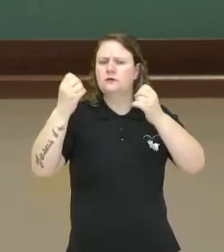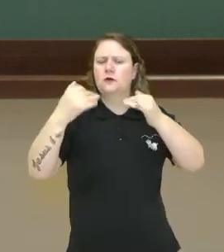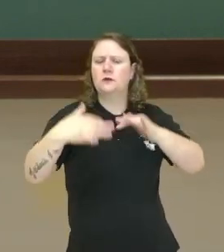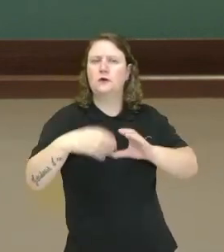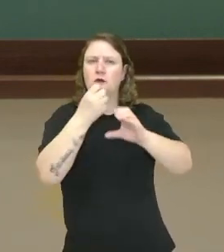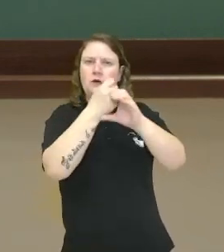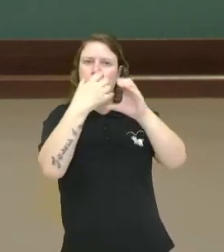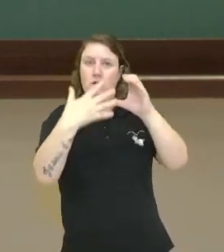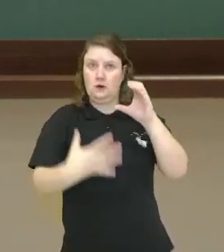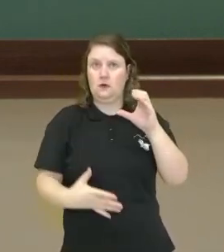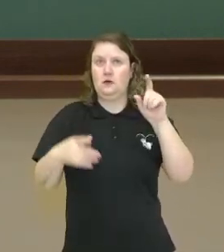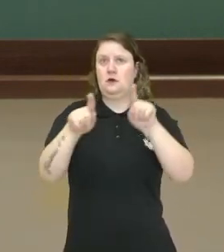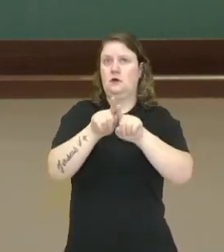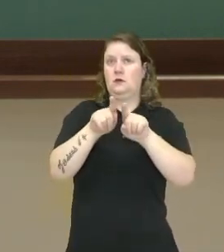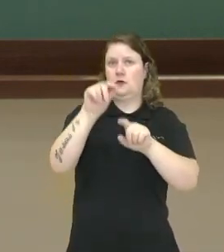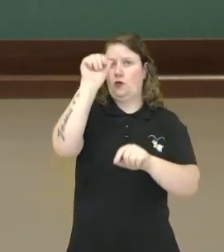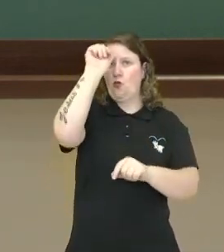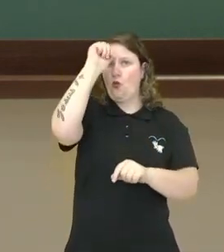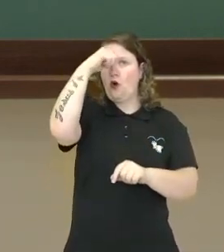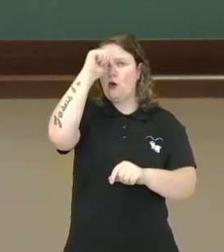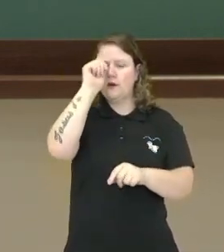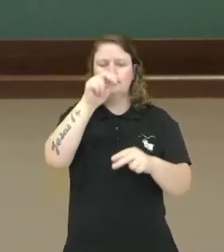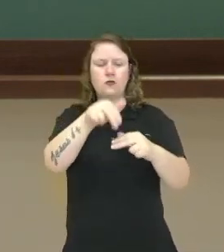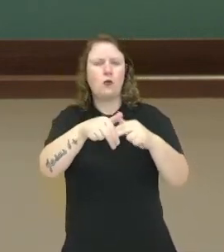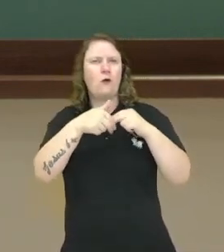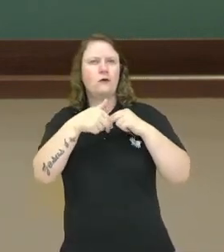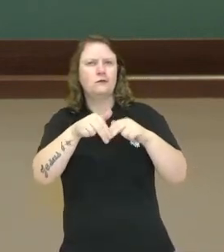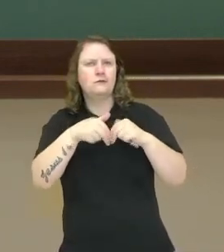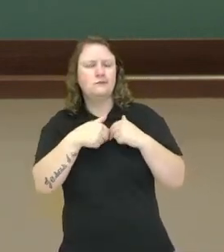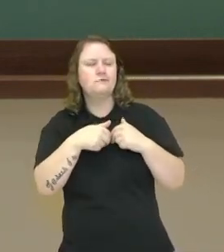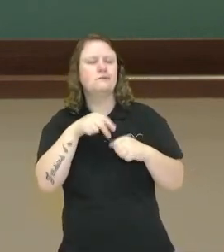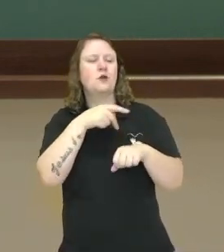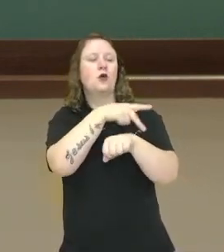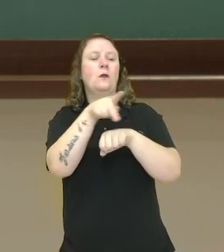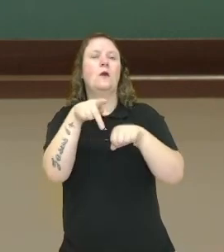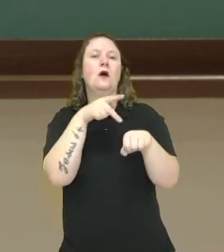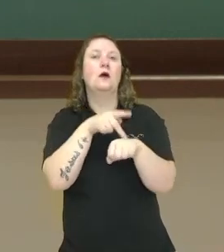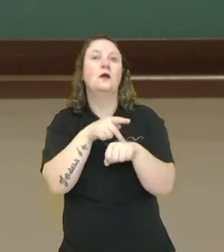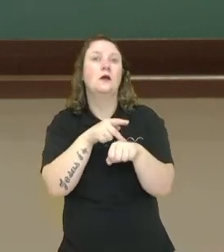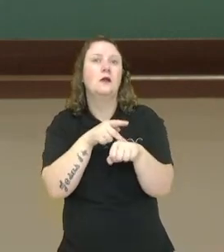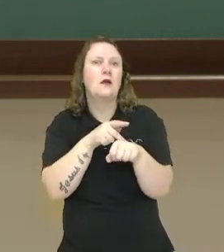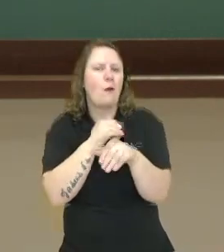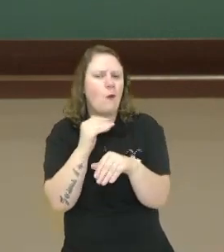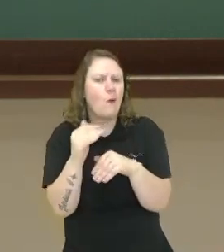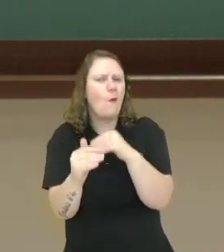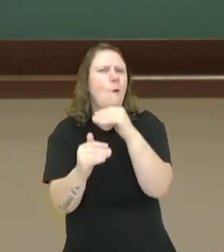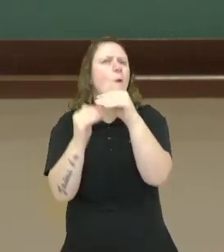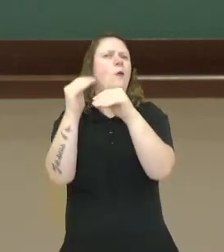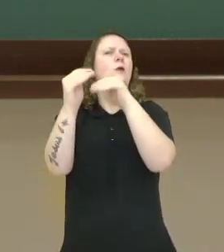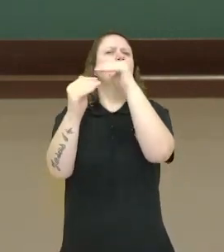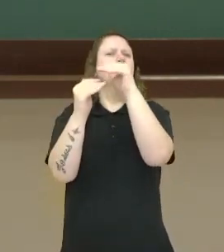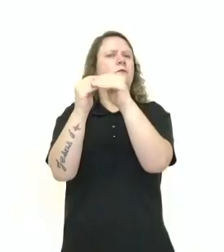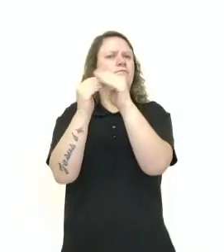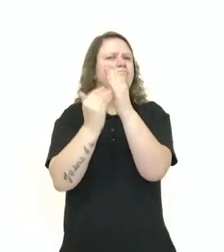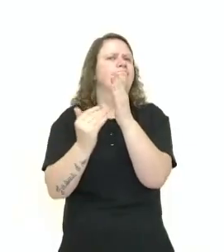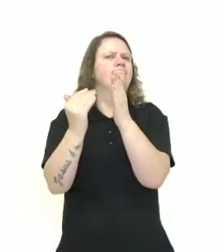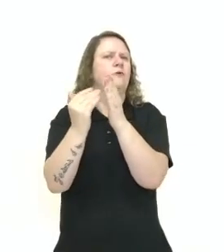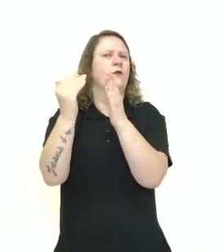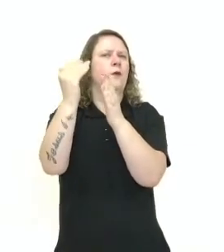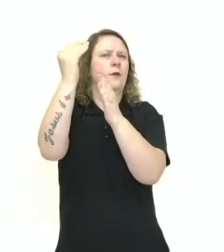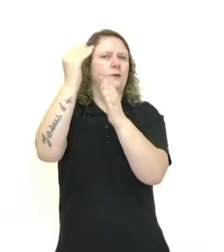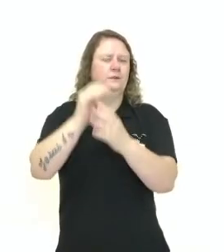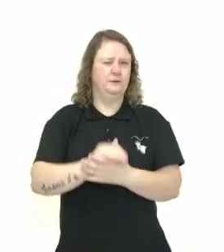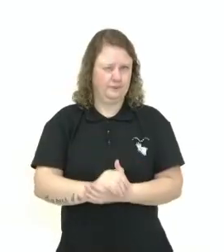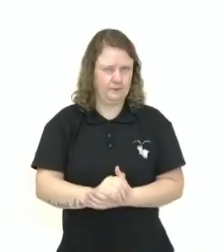Índia e por esses motivos ela foi considerada uma potência emergente. Então vamos ver como ficaria a nossa resposta ali,